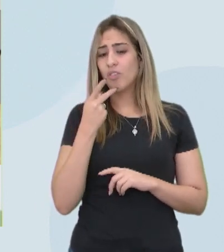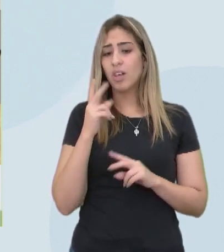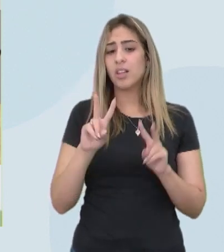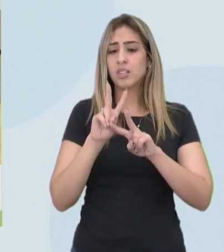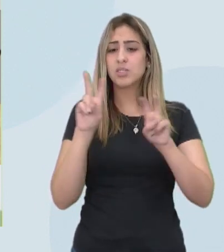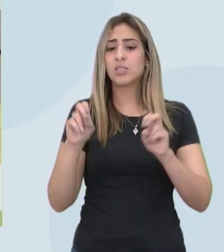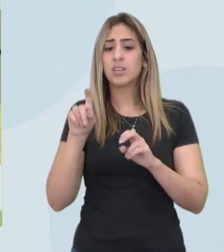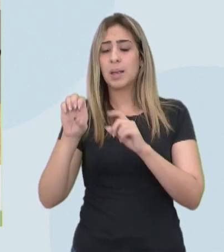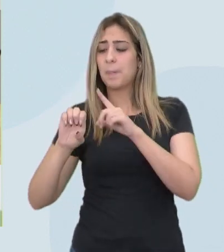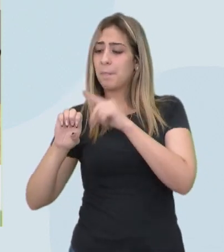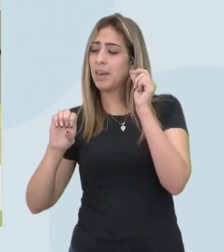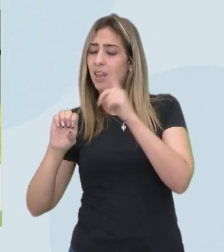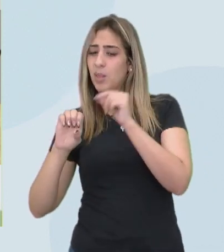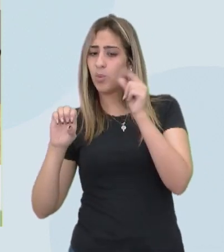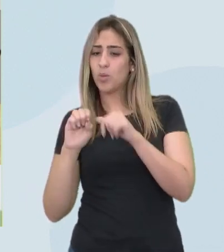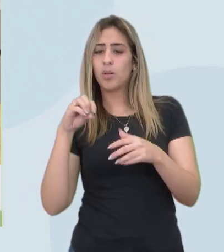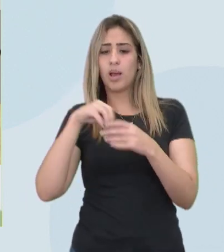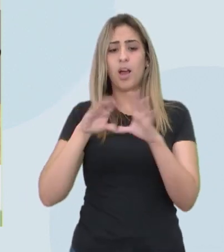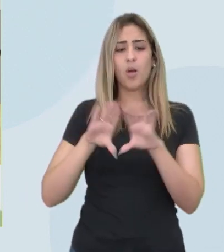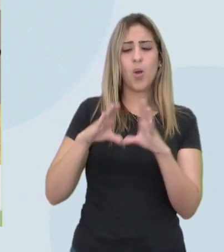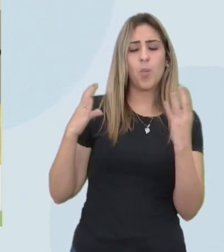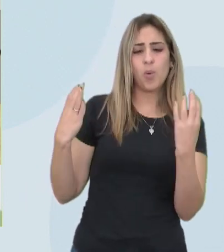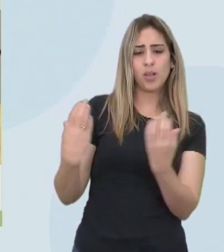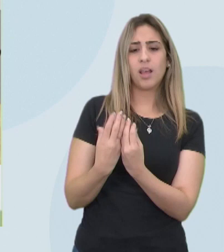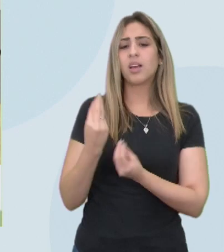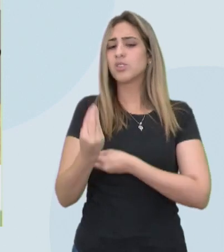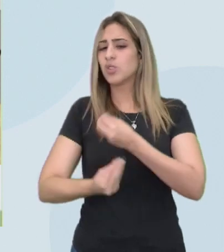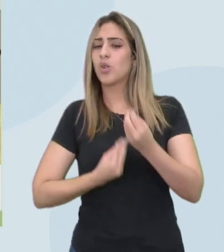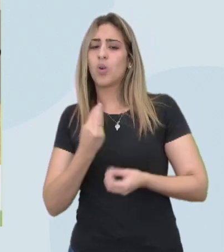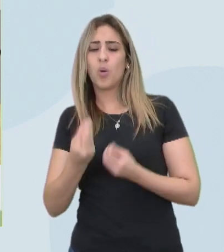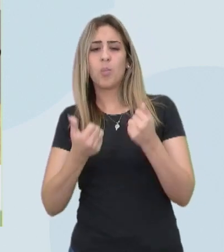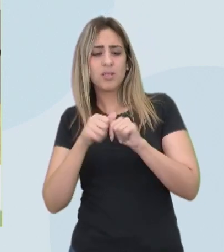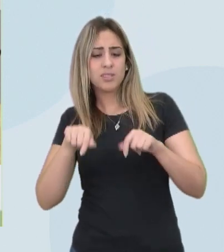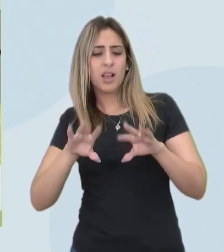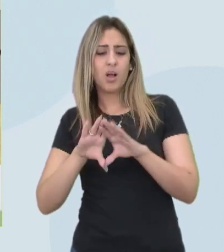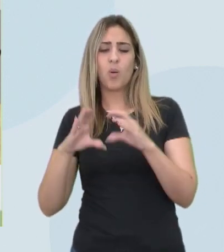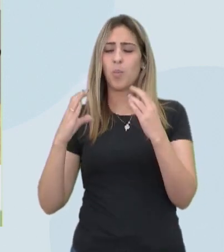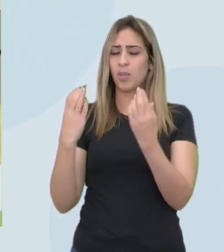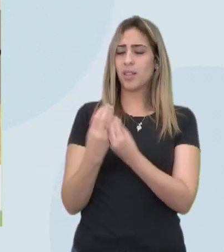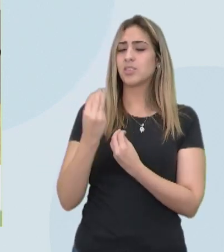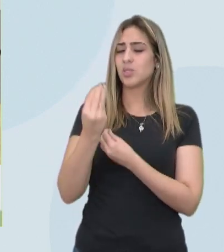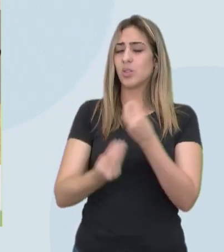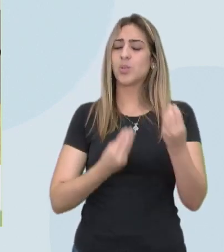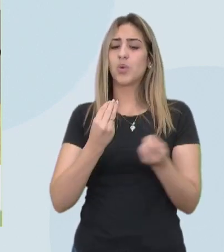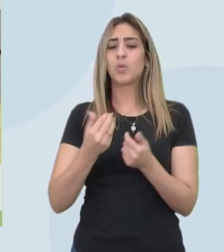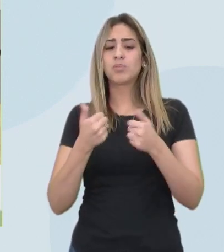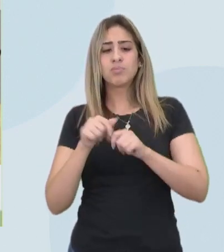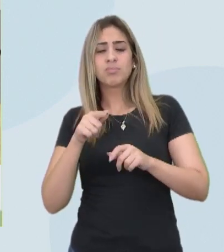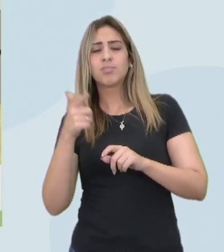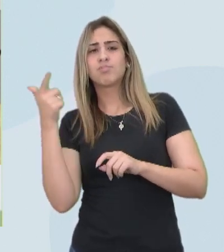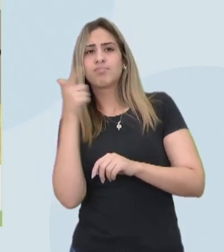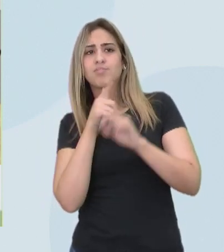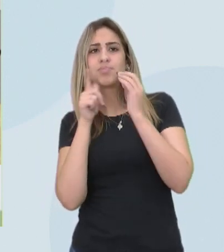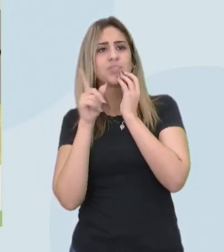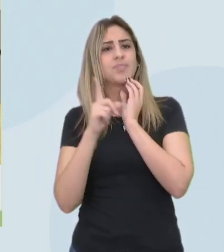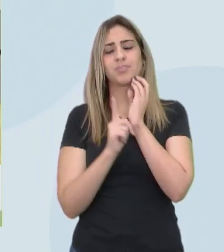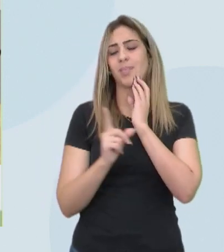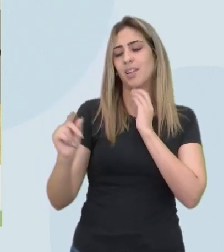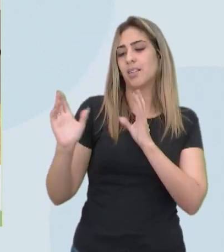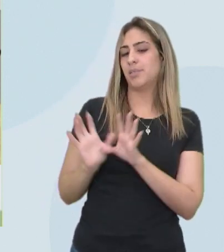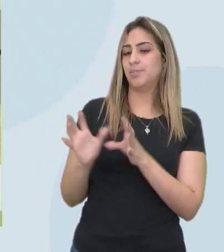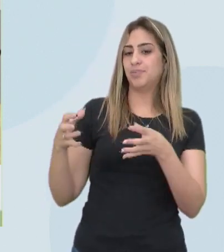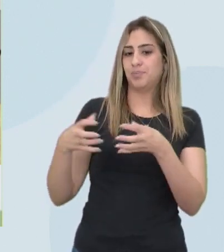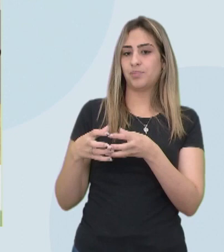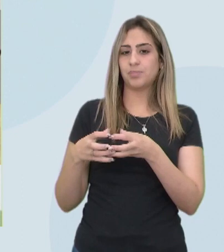ser empreendedor na comunidade, como estar na comunidade e como os talentos não devem sair da